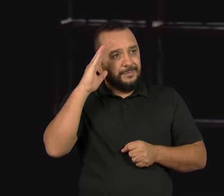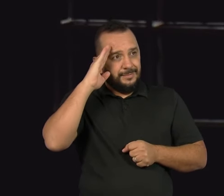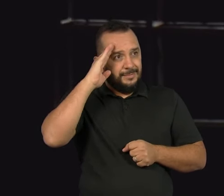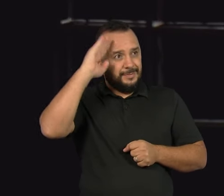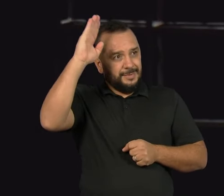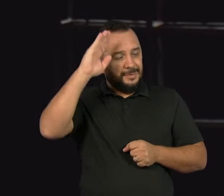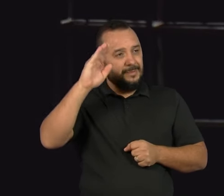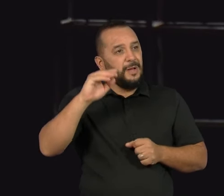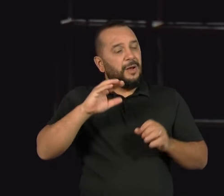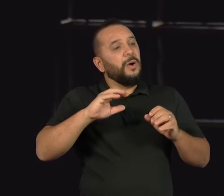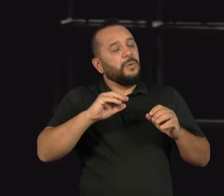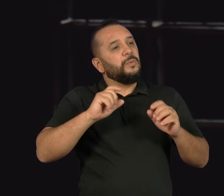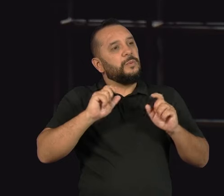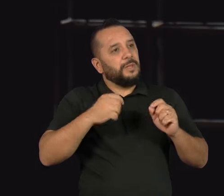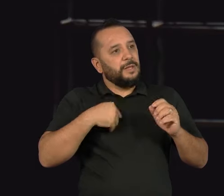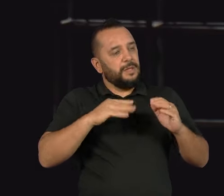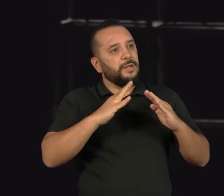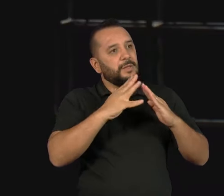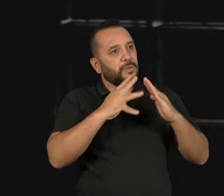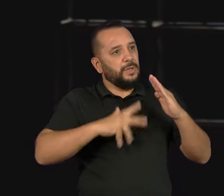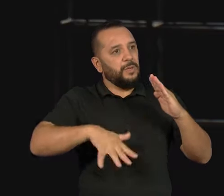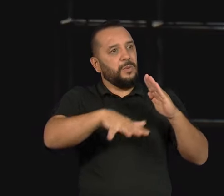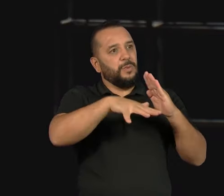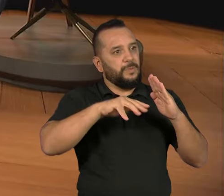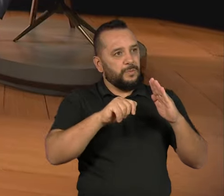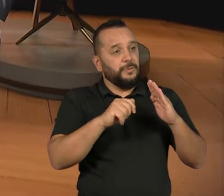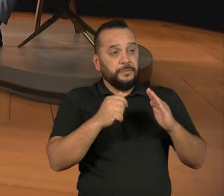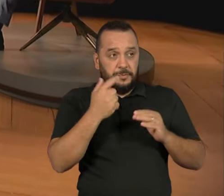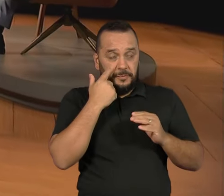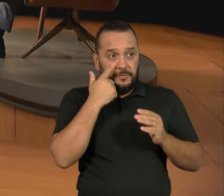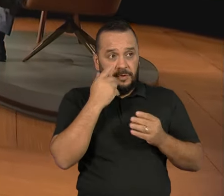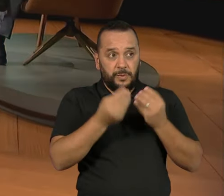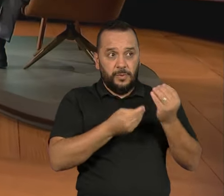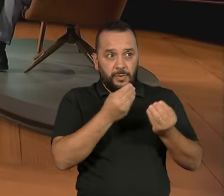você chegou no Dandara, olha só quem fala sobre isso.